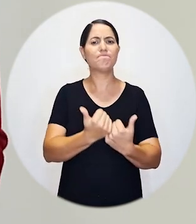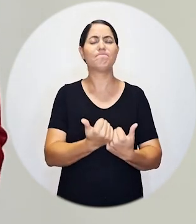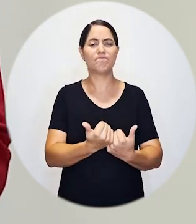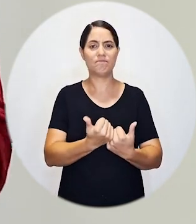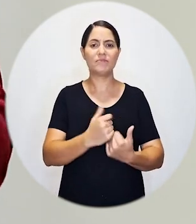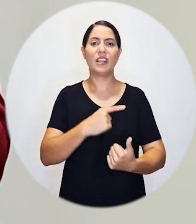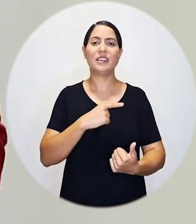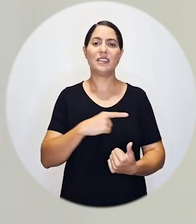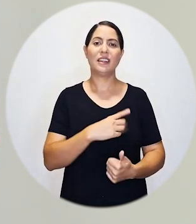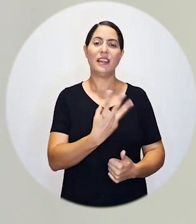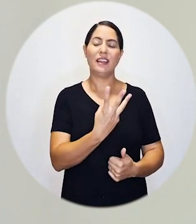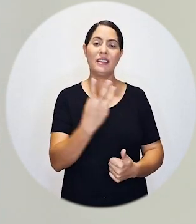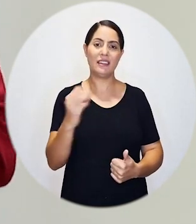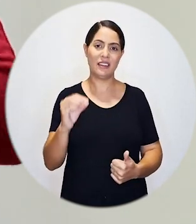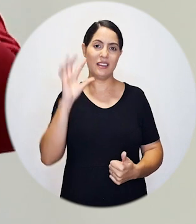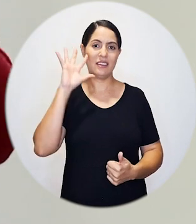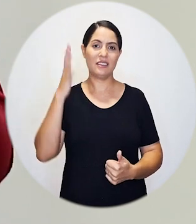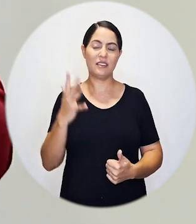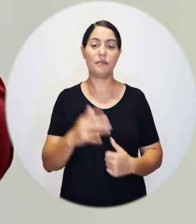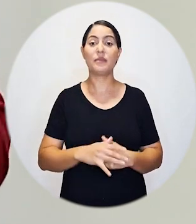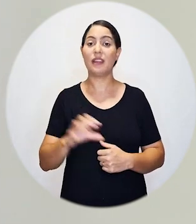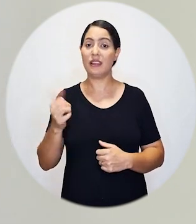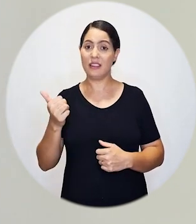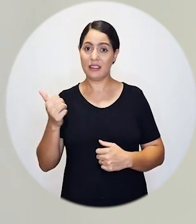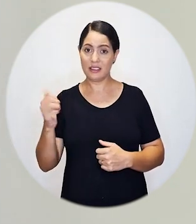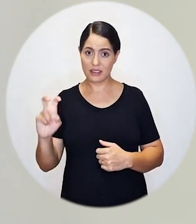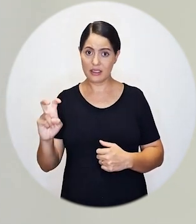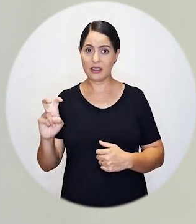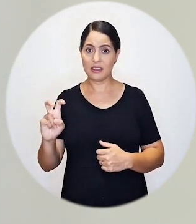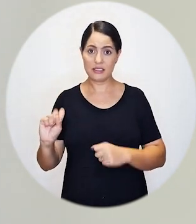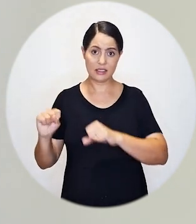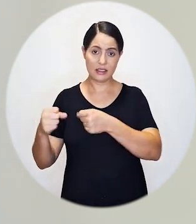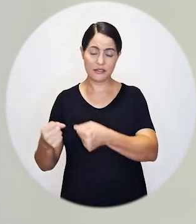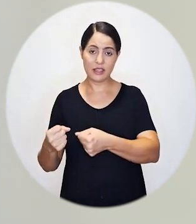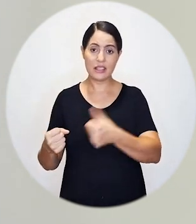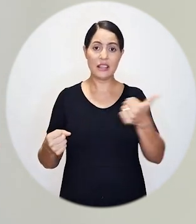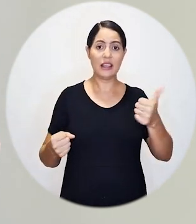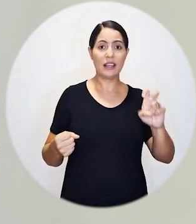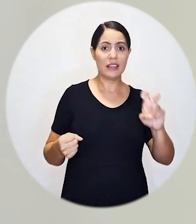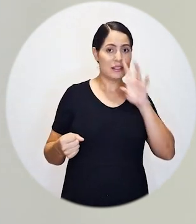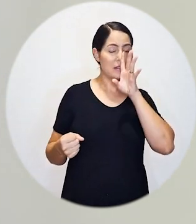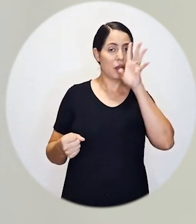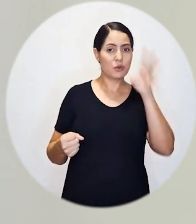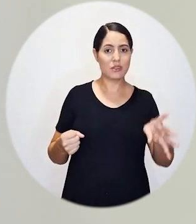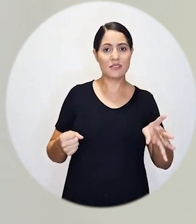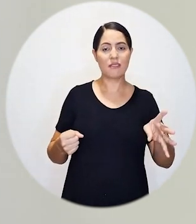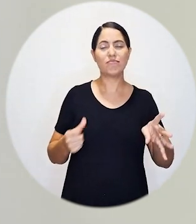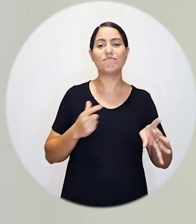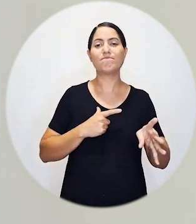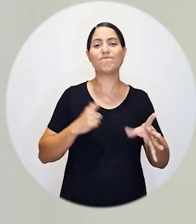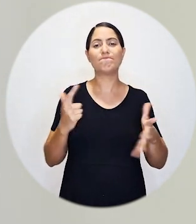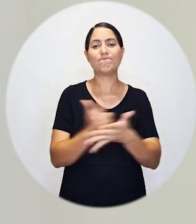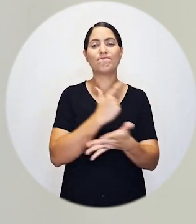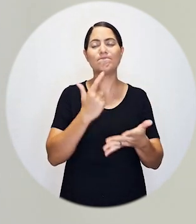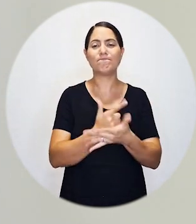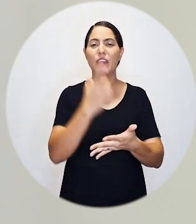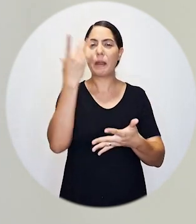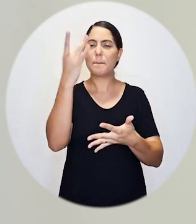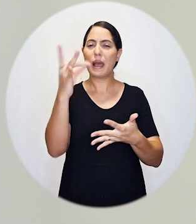que comentou as 30 decisões, 15 da defesa e 15 da acusação. O registro a ser feito